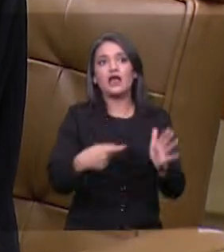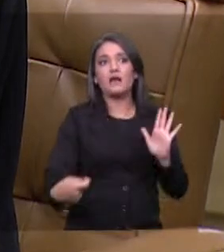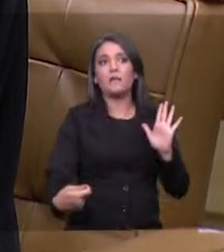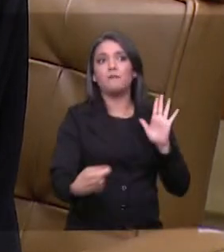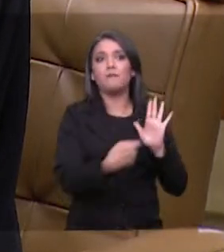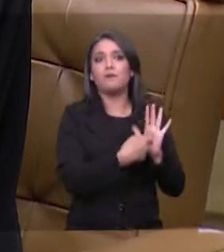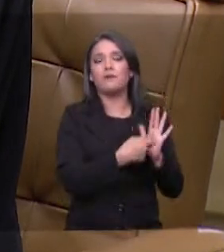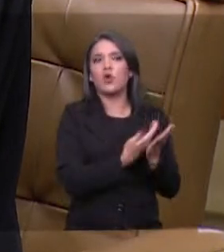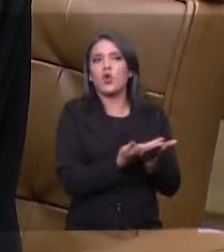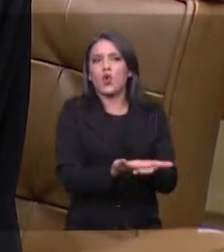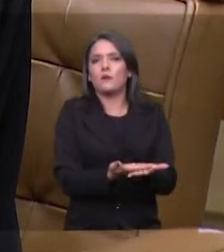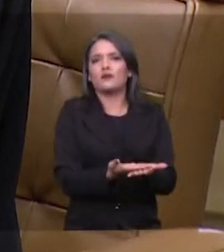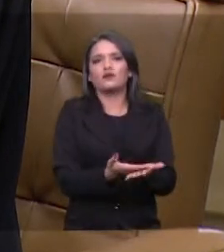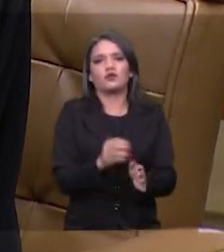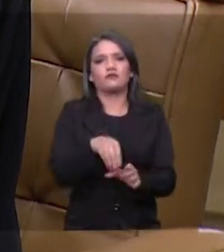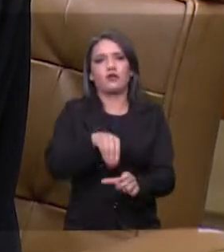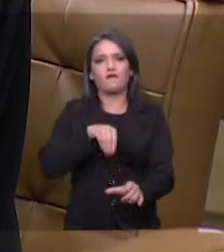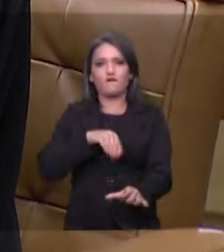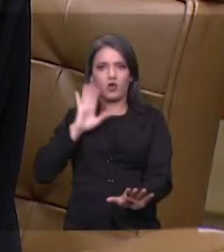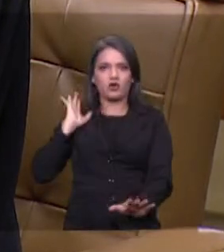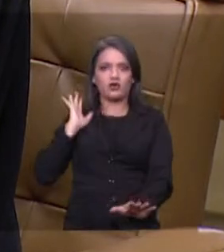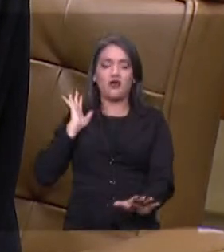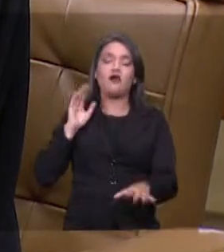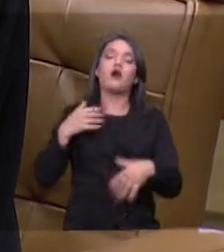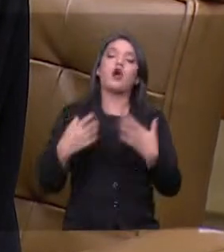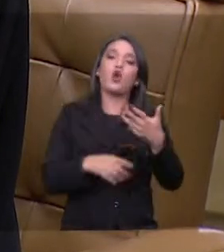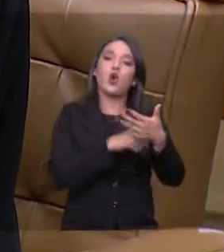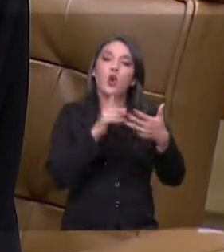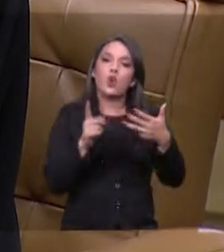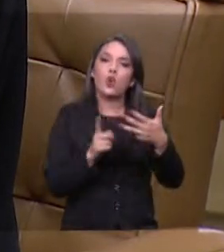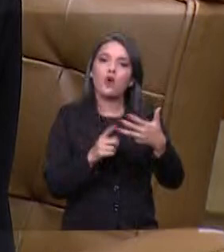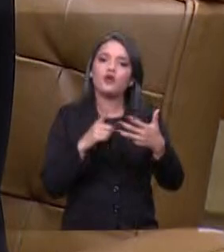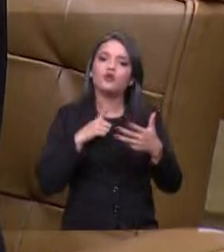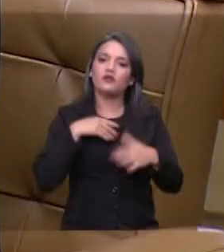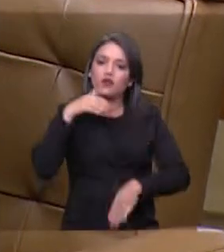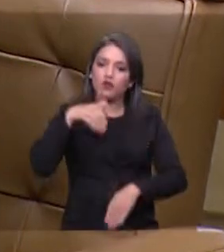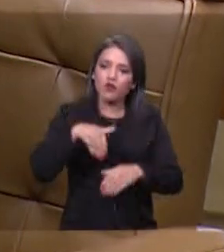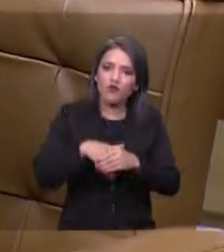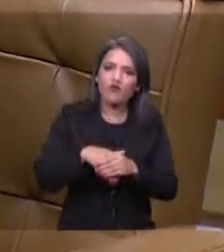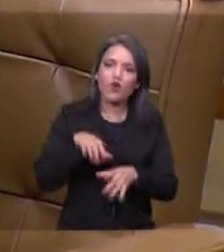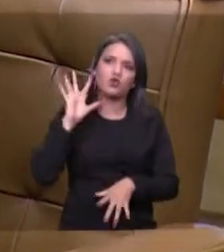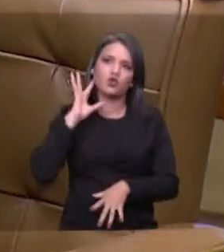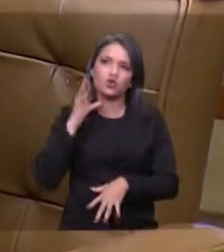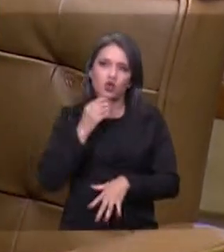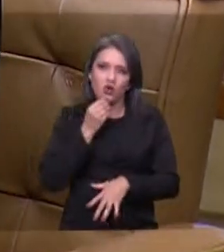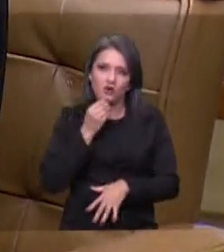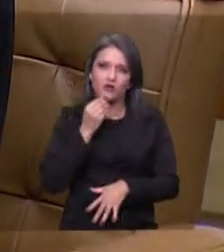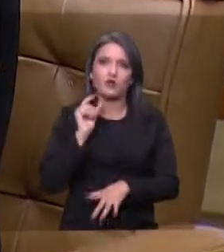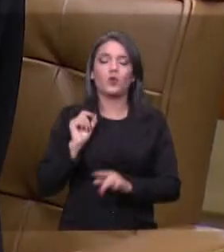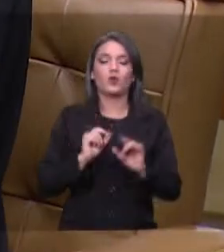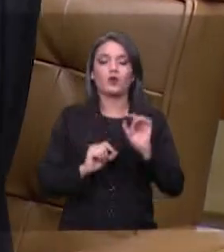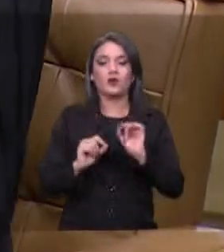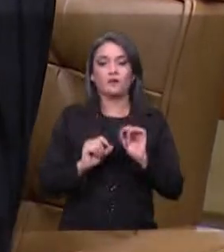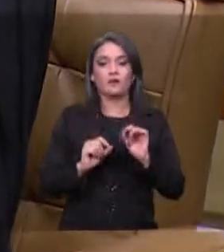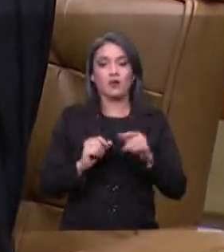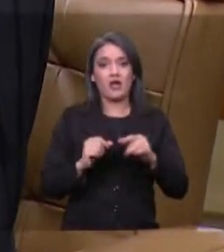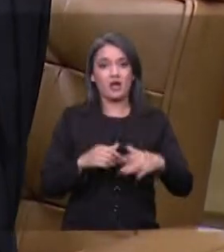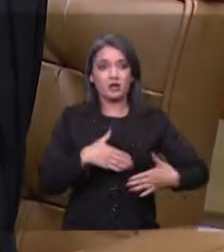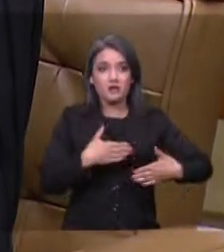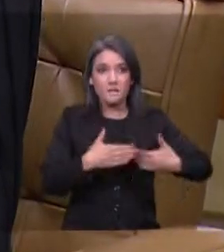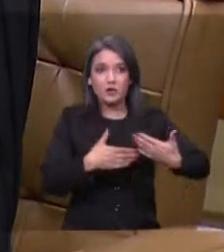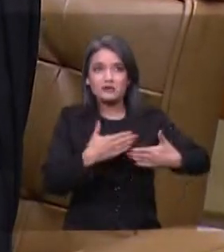Quarto, tal como consta no voto parcialmente divergente do eminente ministro Dias Toffoli, todo e qualquer